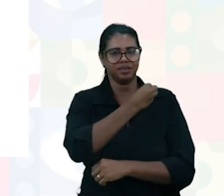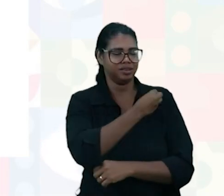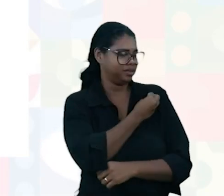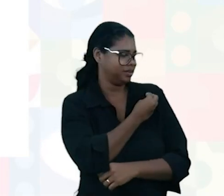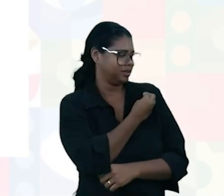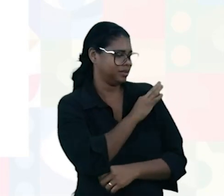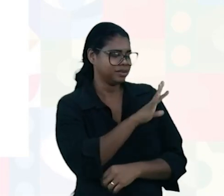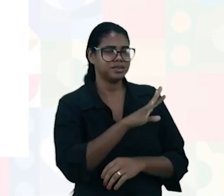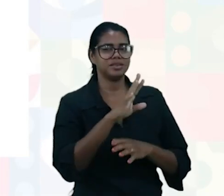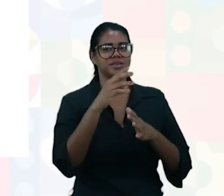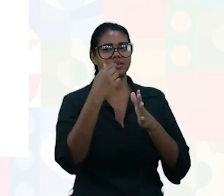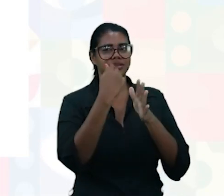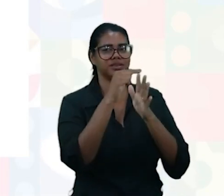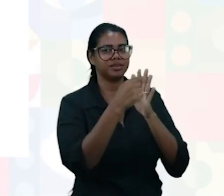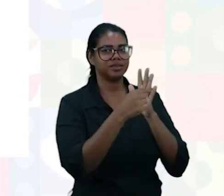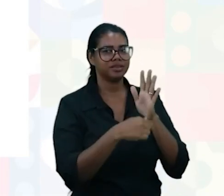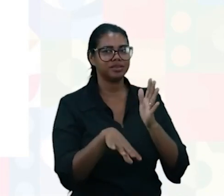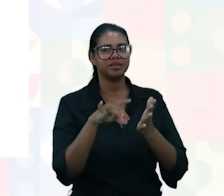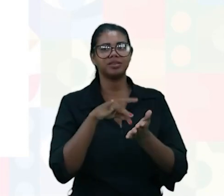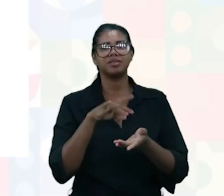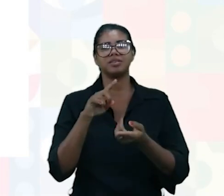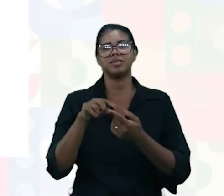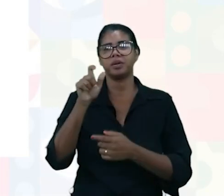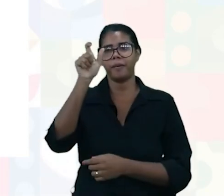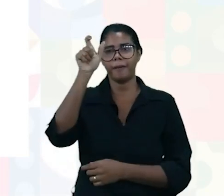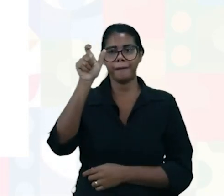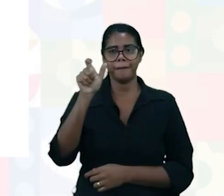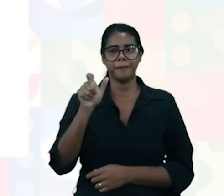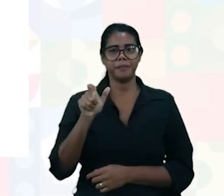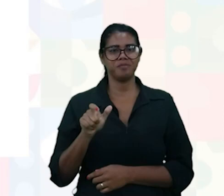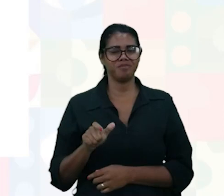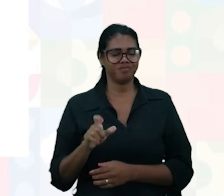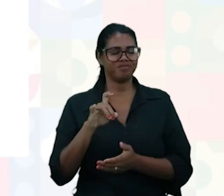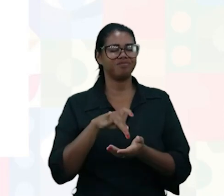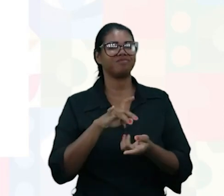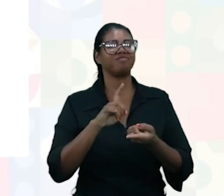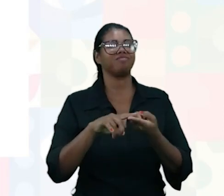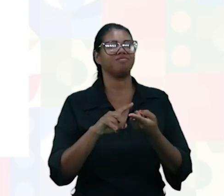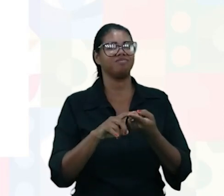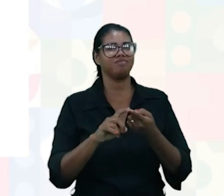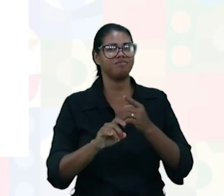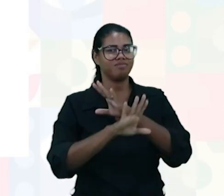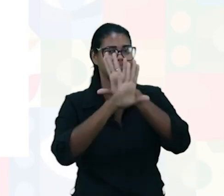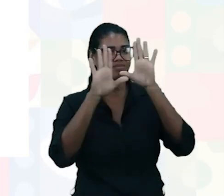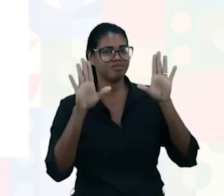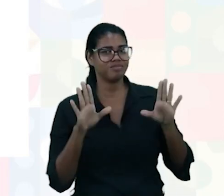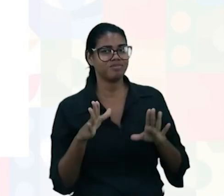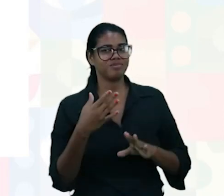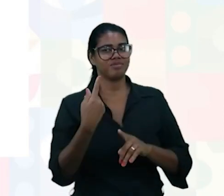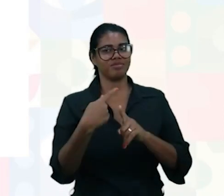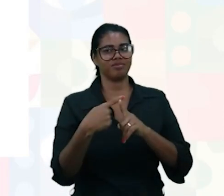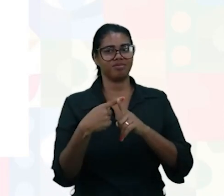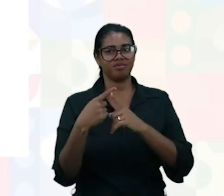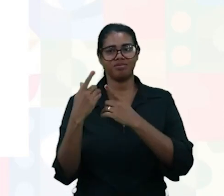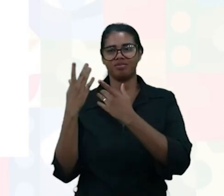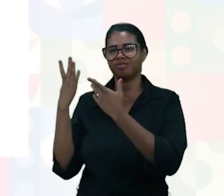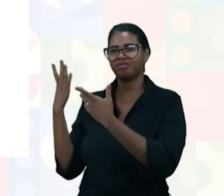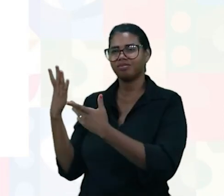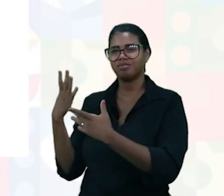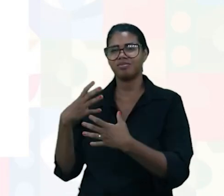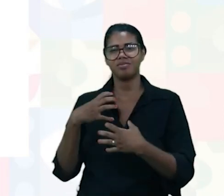que é classificável, mas quando a gente está falando de pessoas, isso não é muito válido, porque quando a gente se